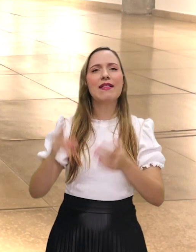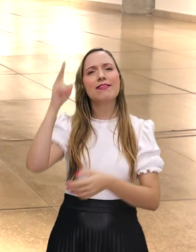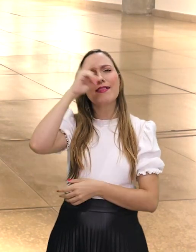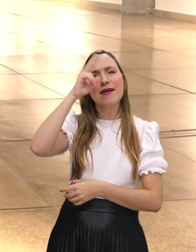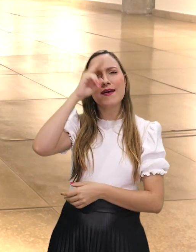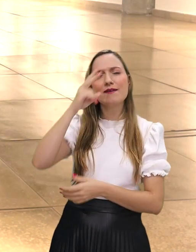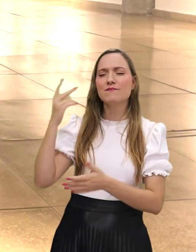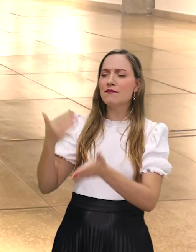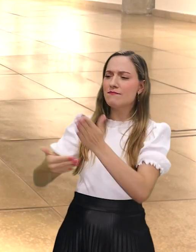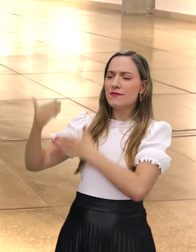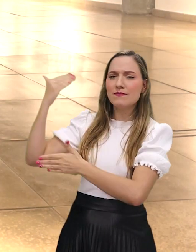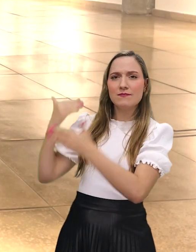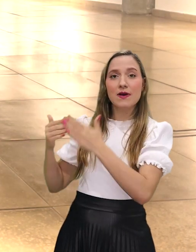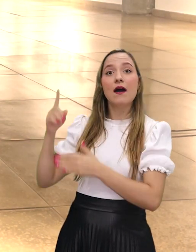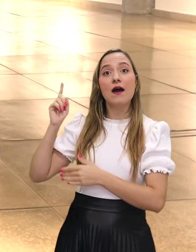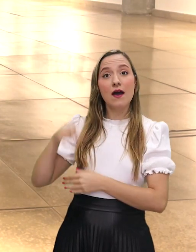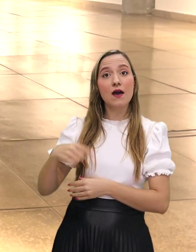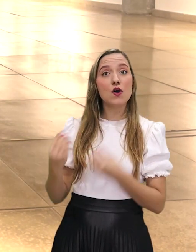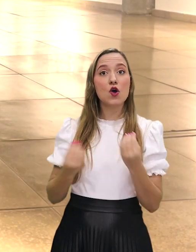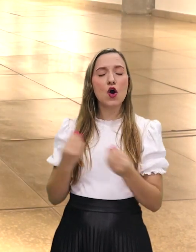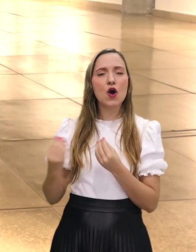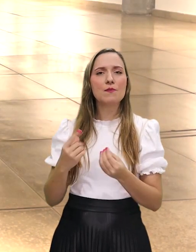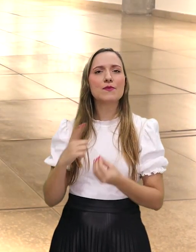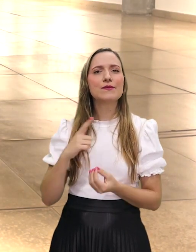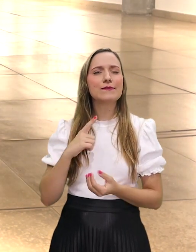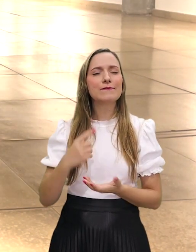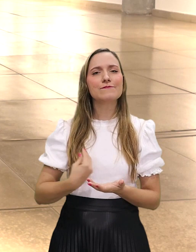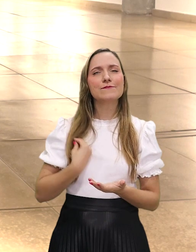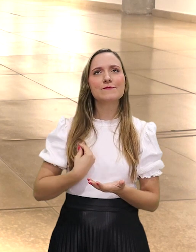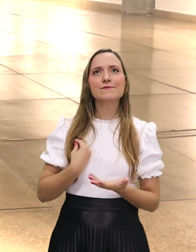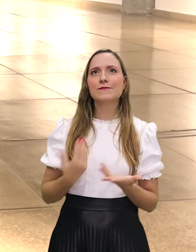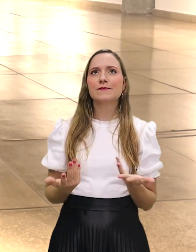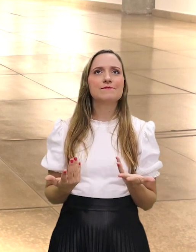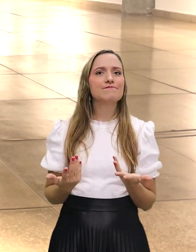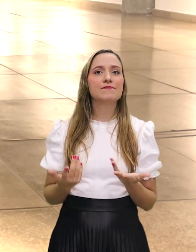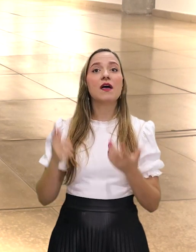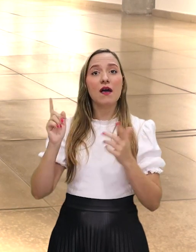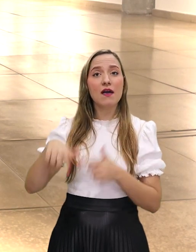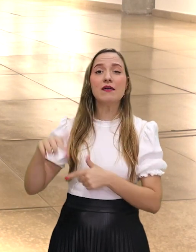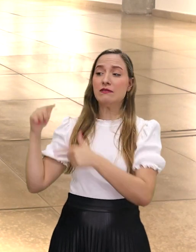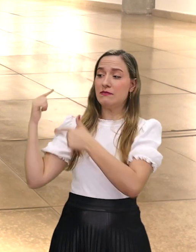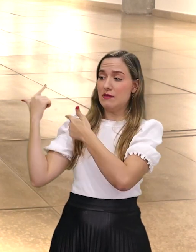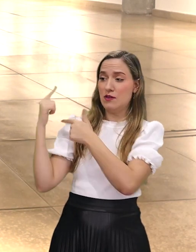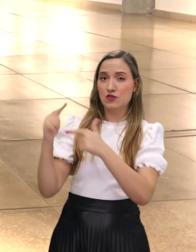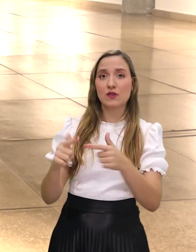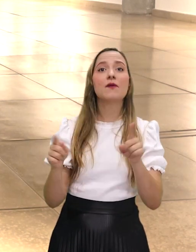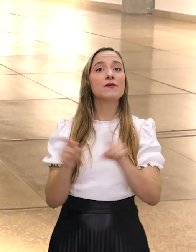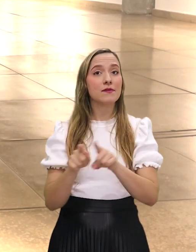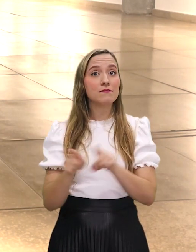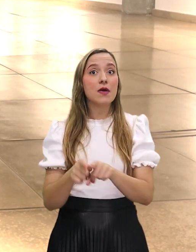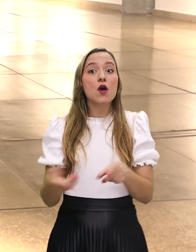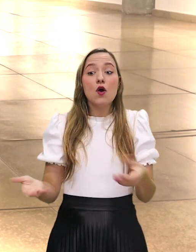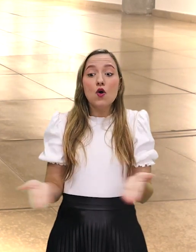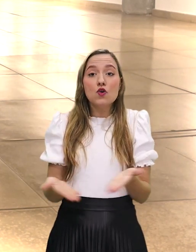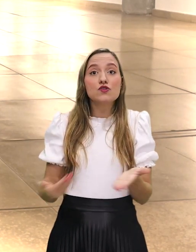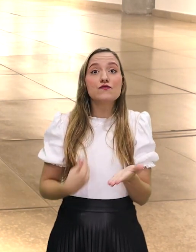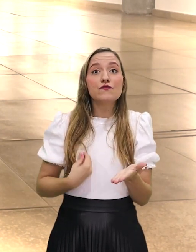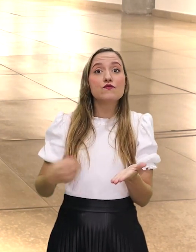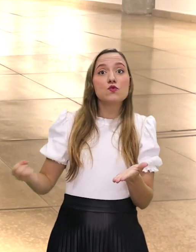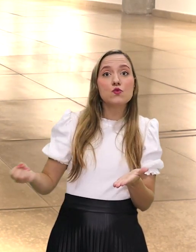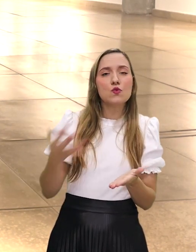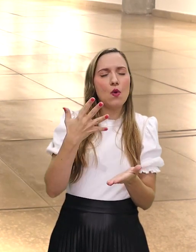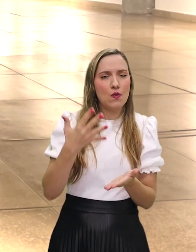por processos que são tradicionais e mais contemporâneos, assim. O processo de criação